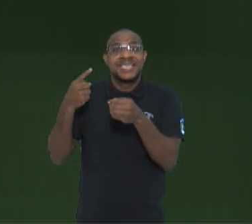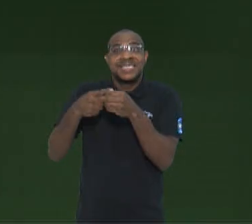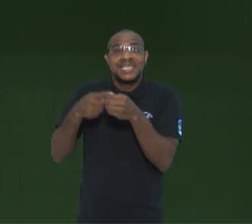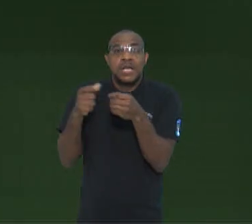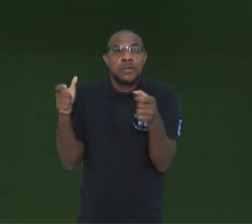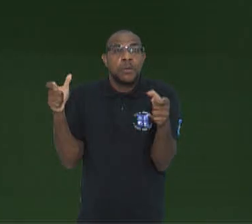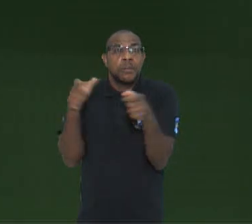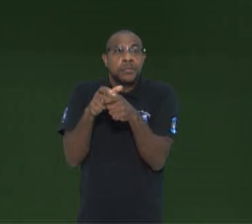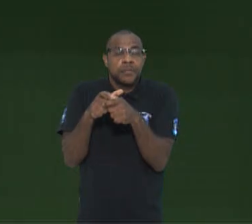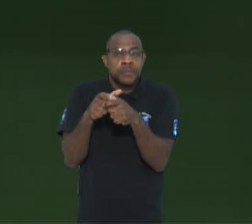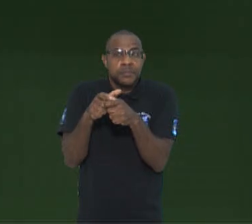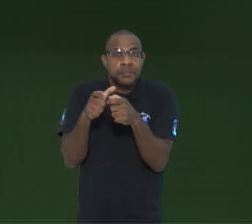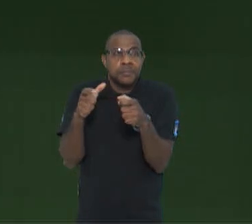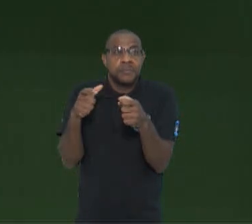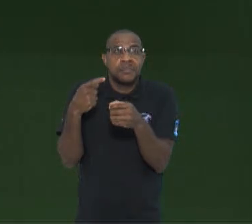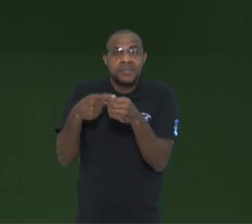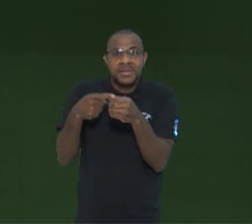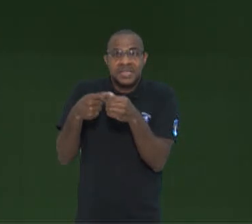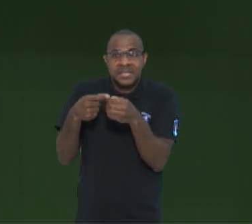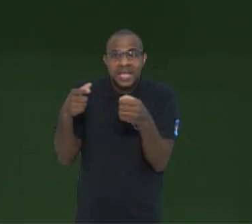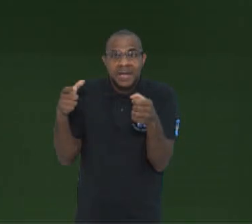menores agrupadas, né? Ou seja,